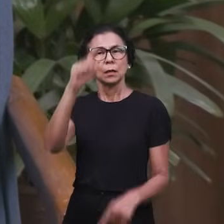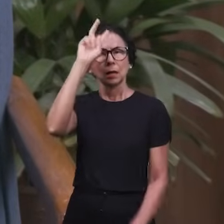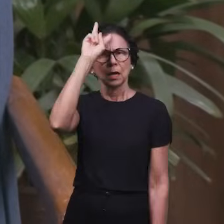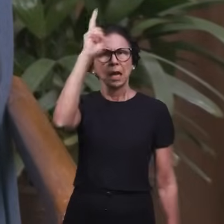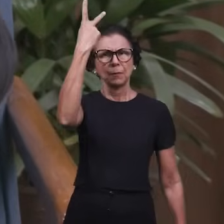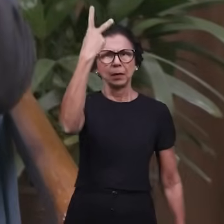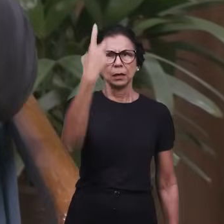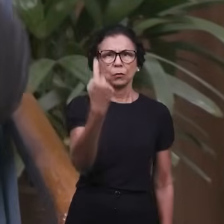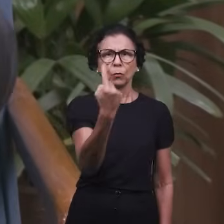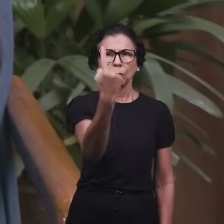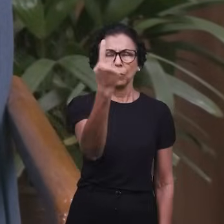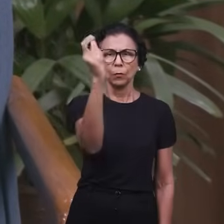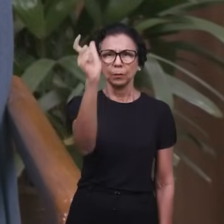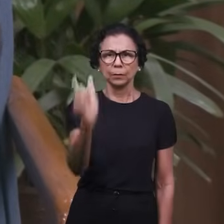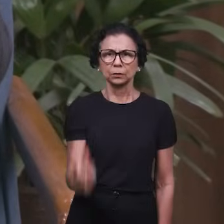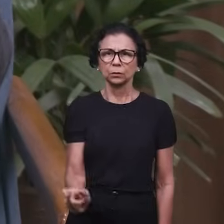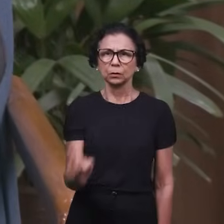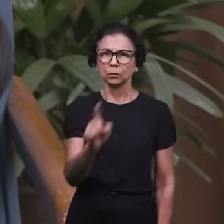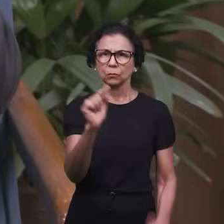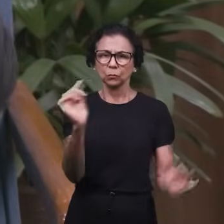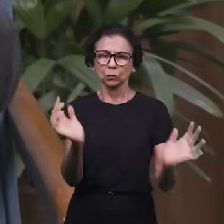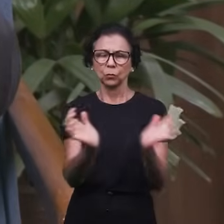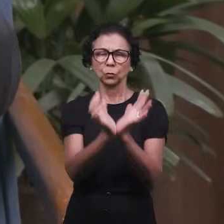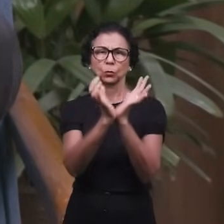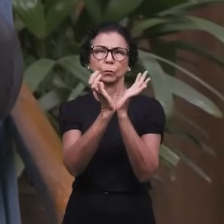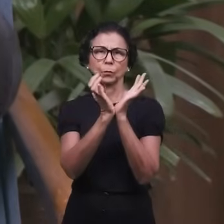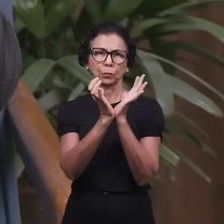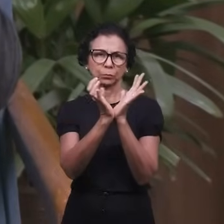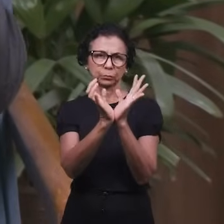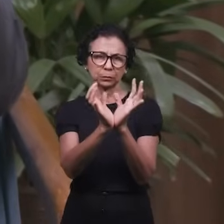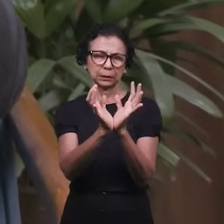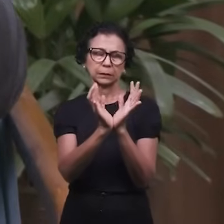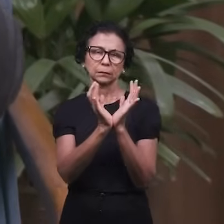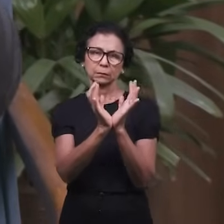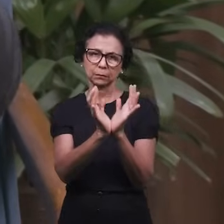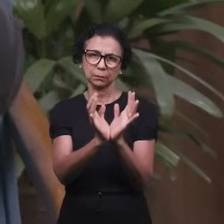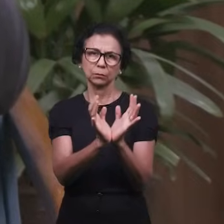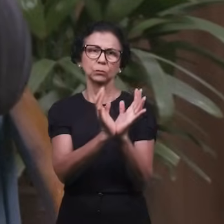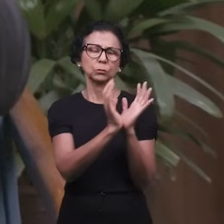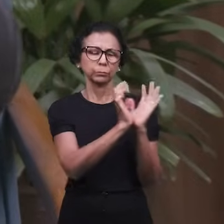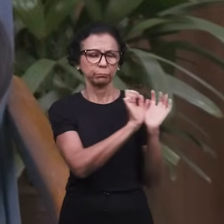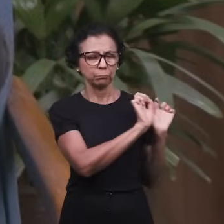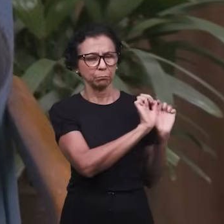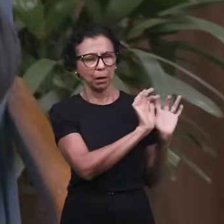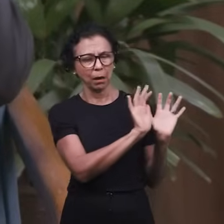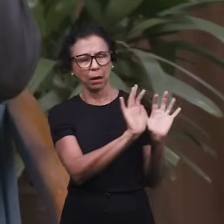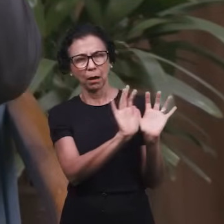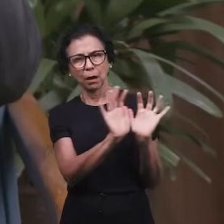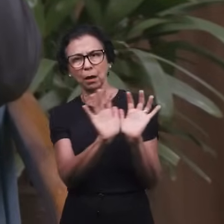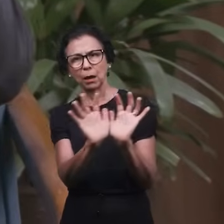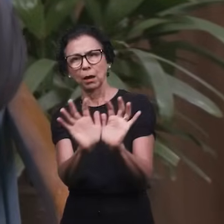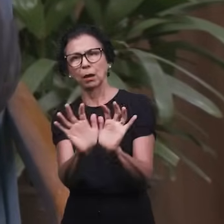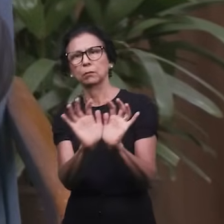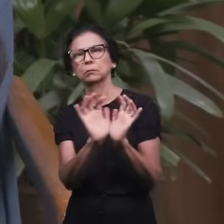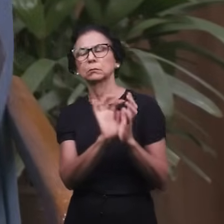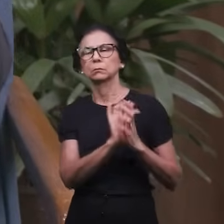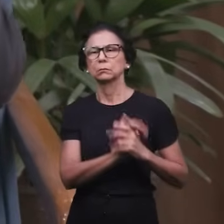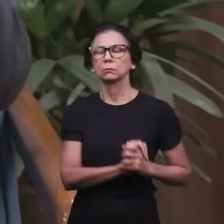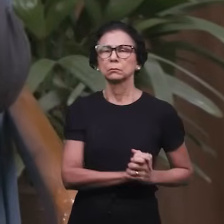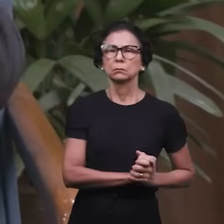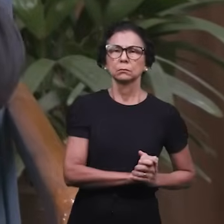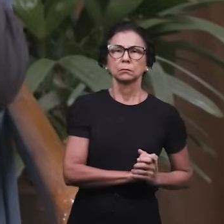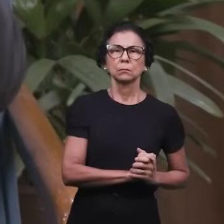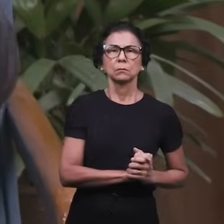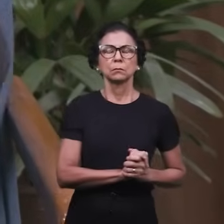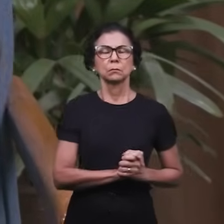pessoa apenas, mas de um grupo, e por isso motim, né? Se há um motim, ou se há uma amotinação,